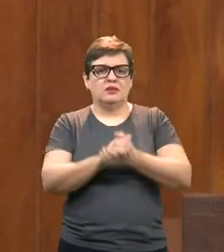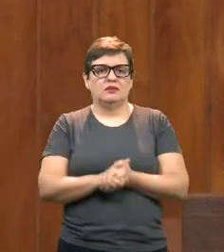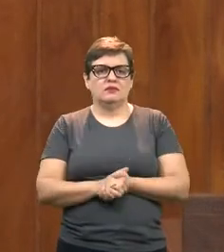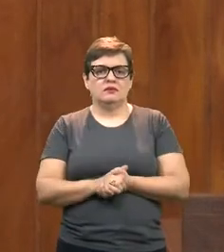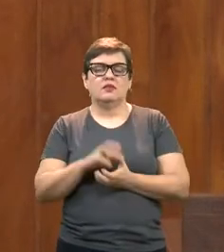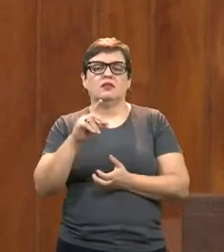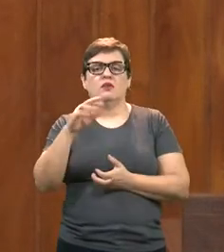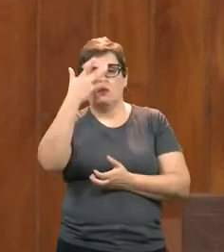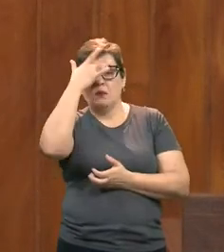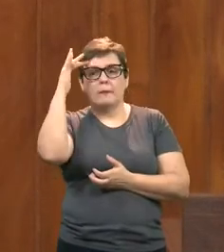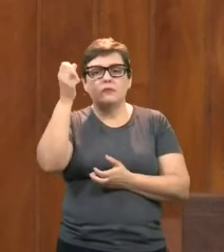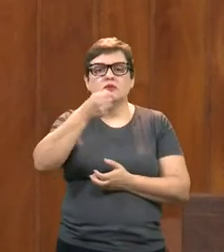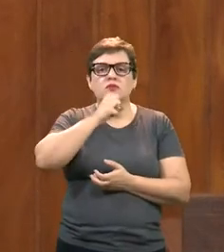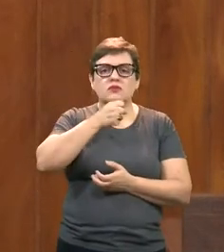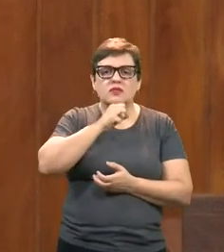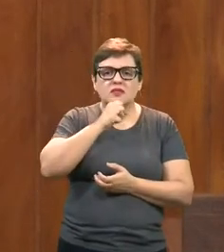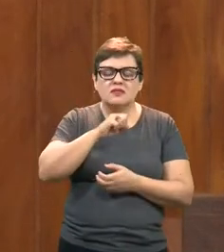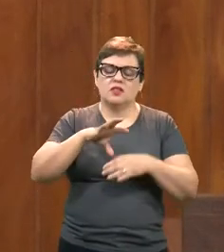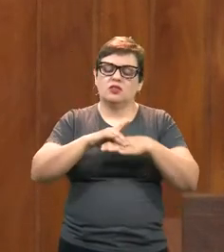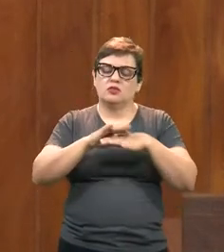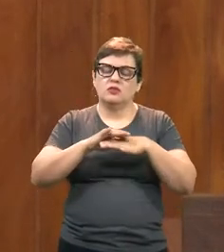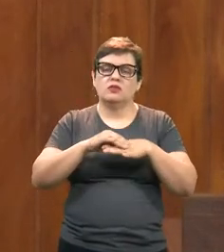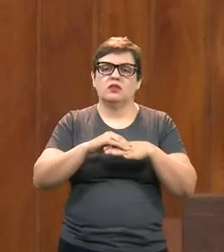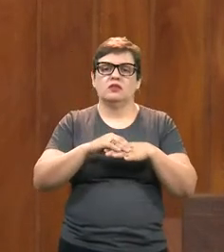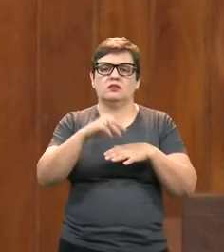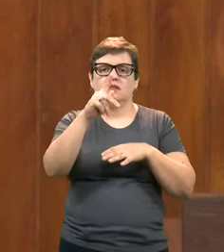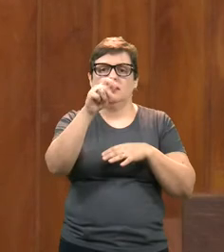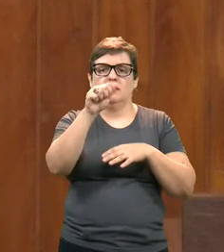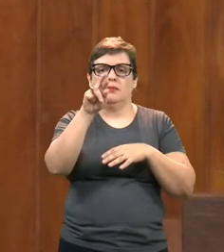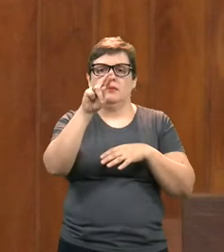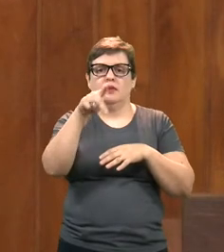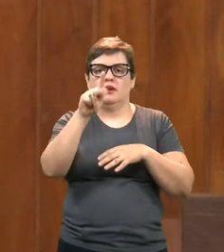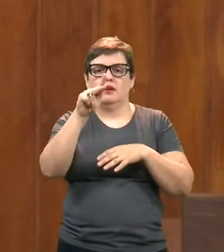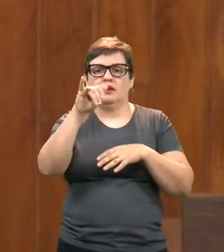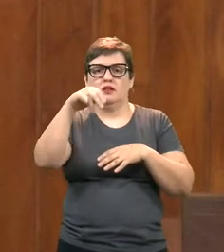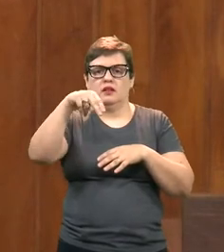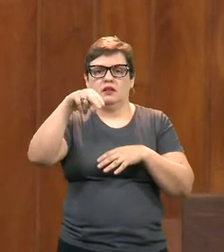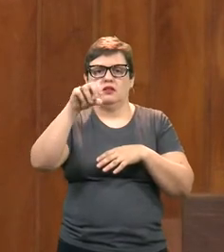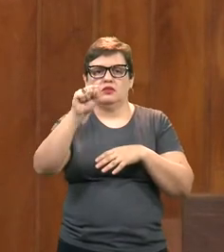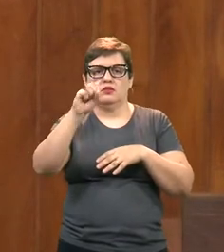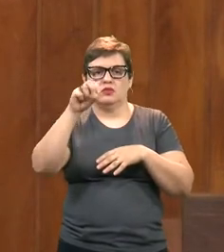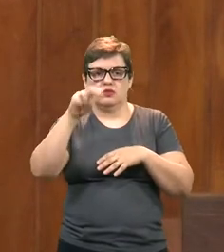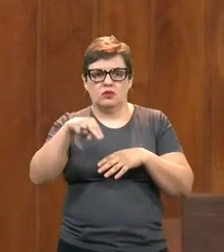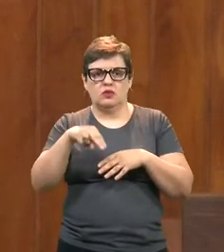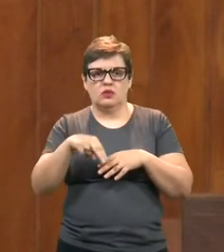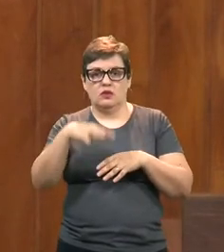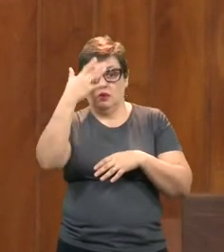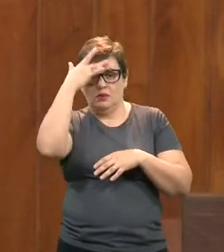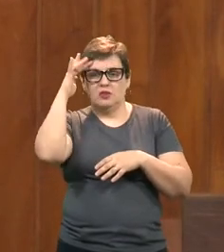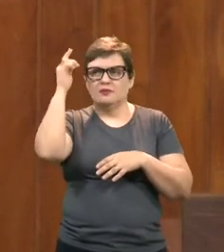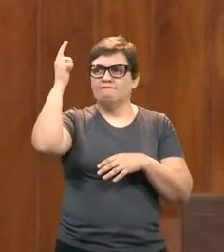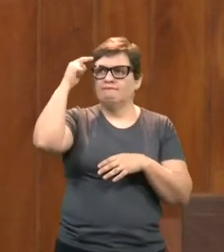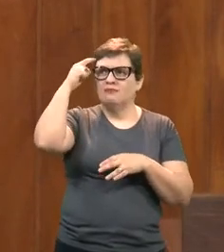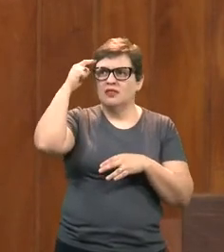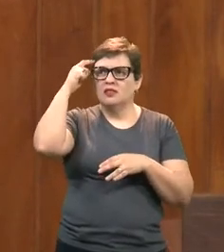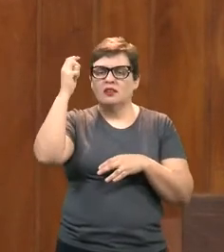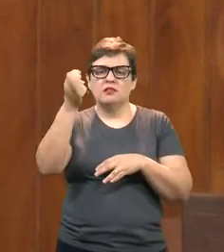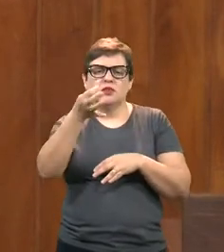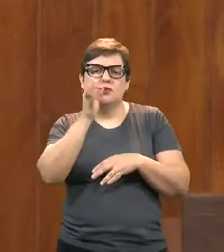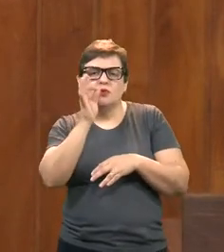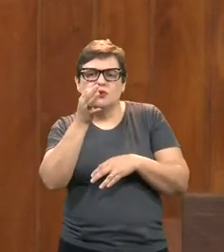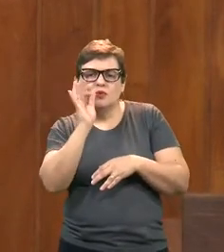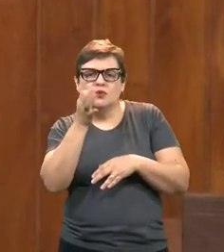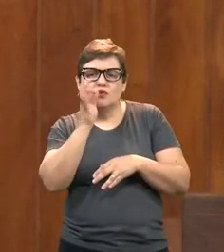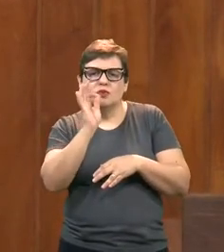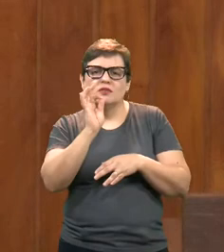Alzheimer, com Parkinson. Pessoas que sempre levaram a palavra maconha da forma mais pejorativa